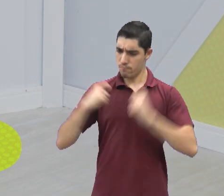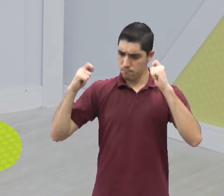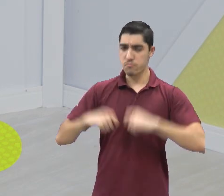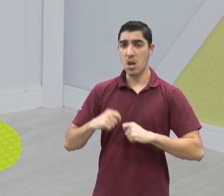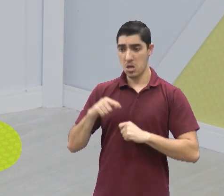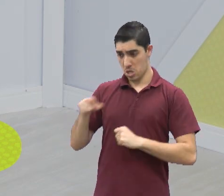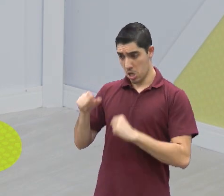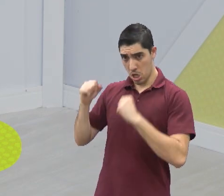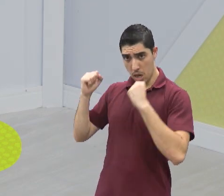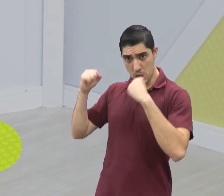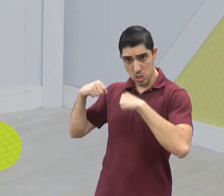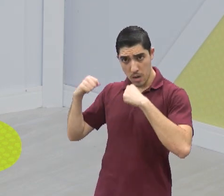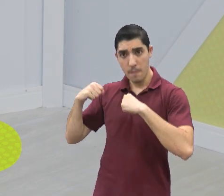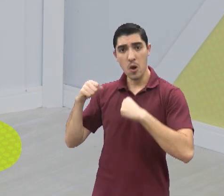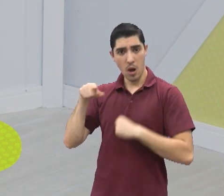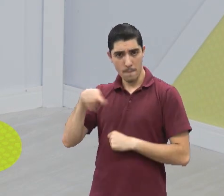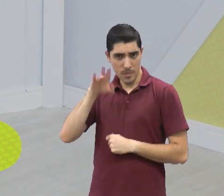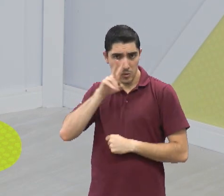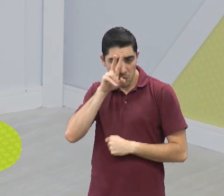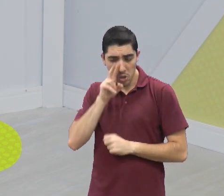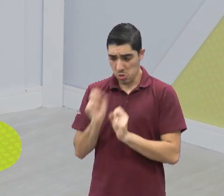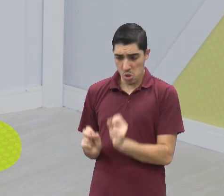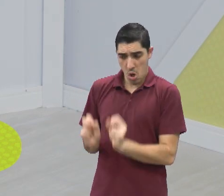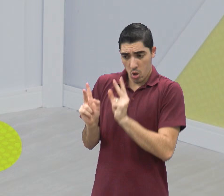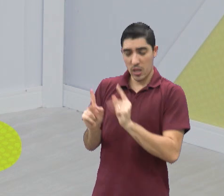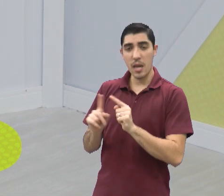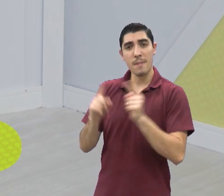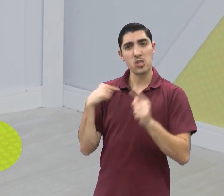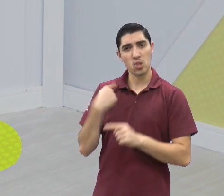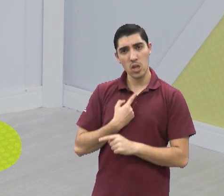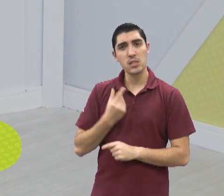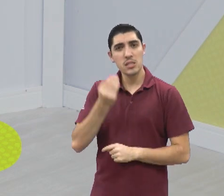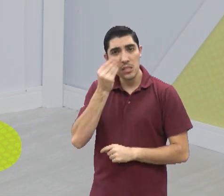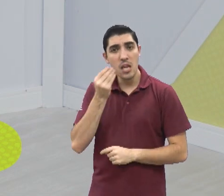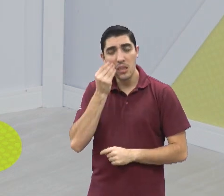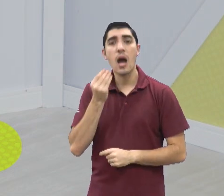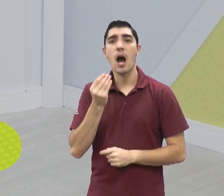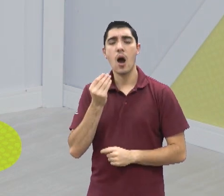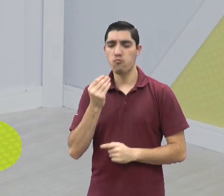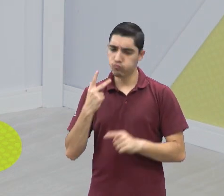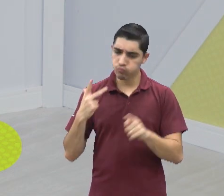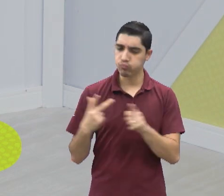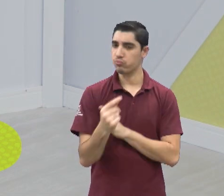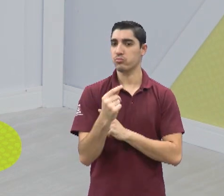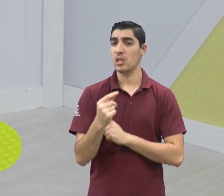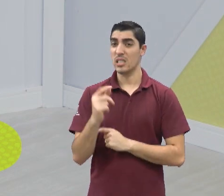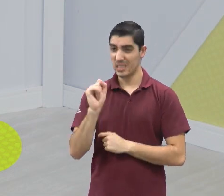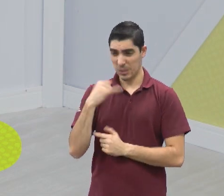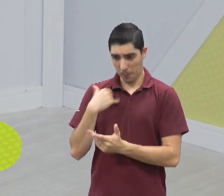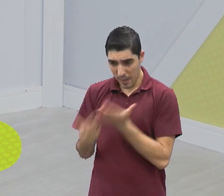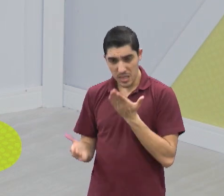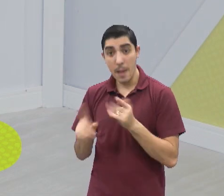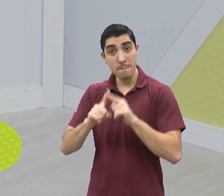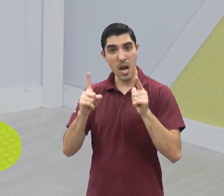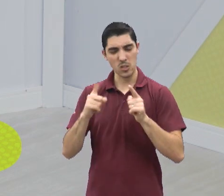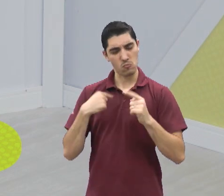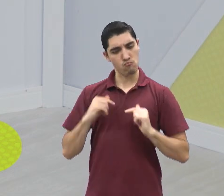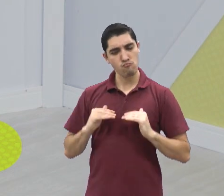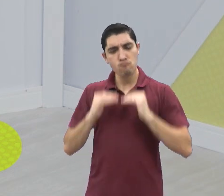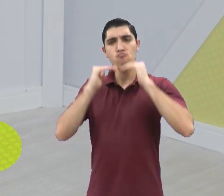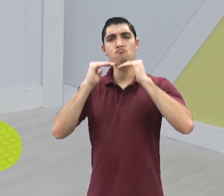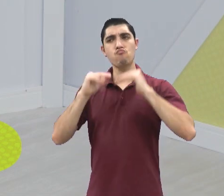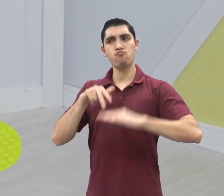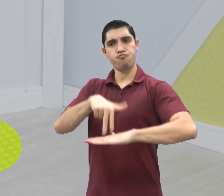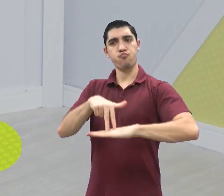mas a gente vai brigar, aquela frase que eu não gosto muito, mas se tiver que cair, caia de pé, né, para poder fazer uma boa apresentação,